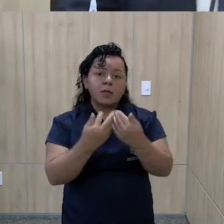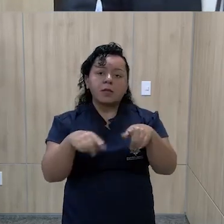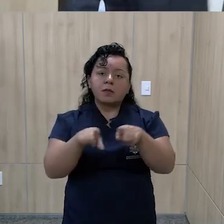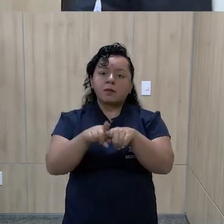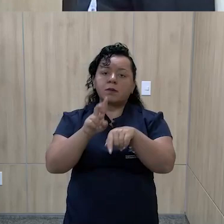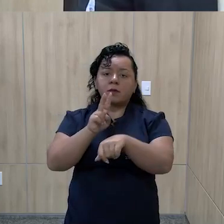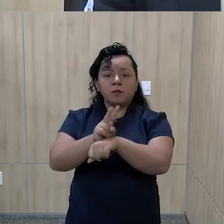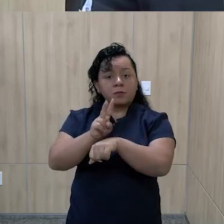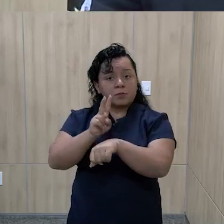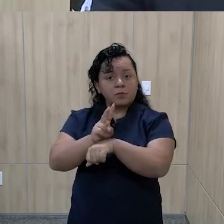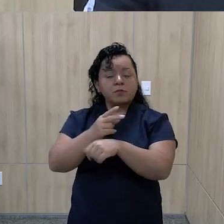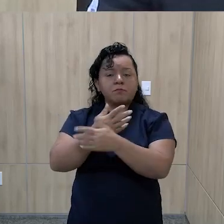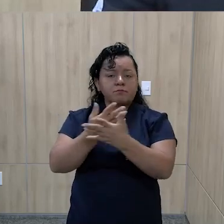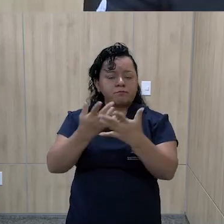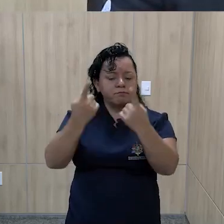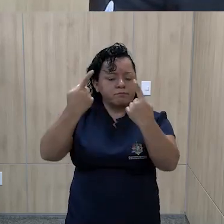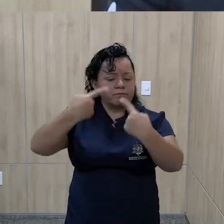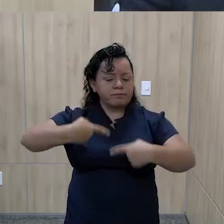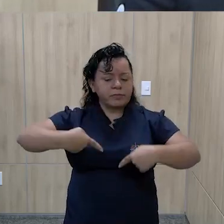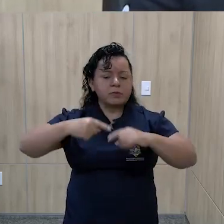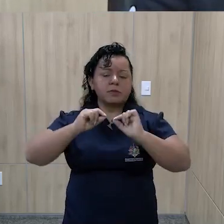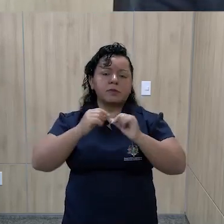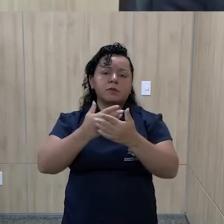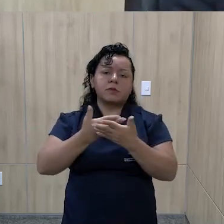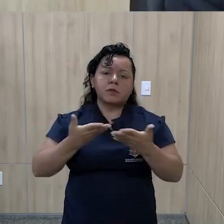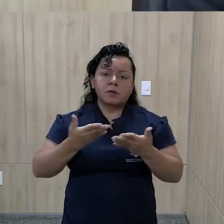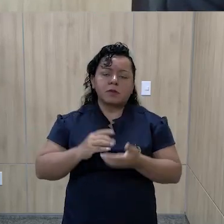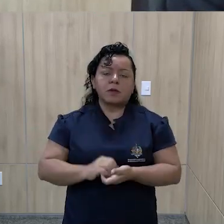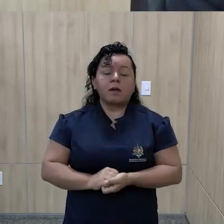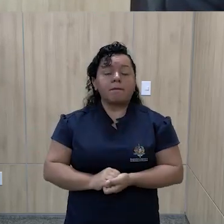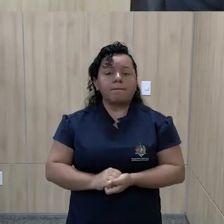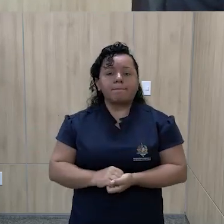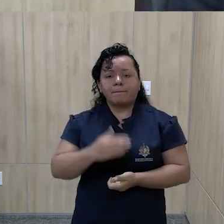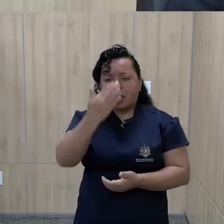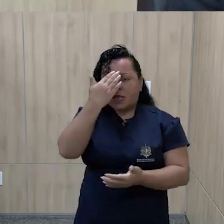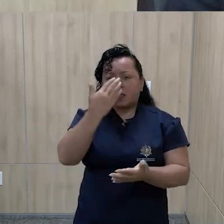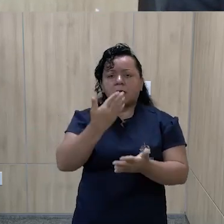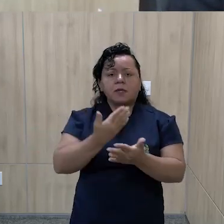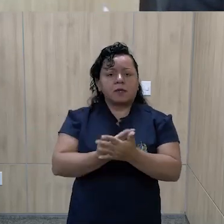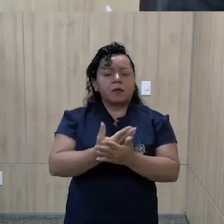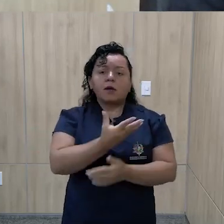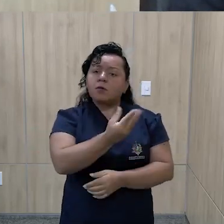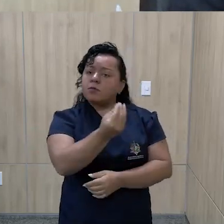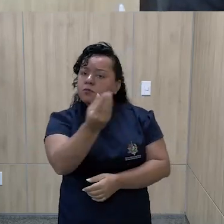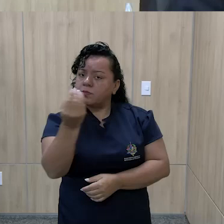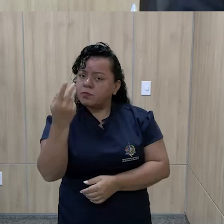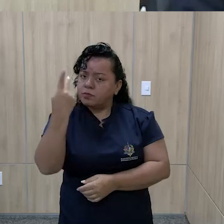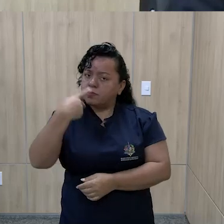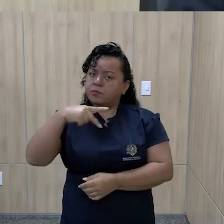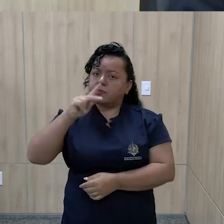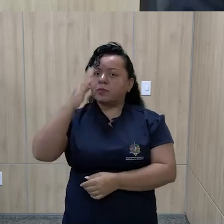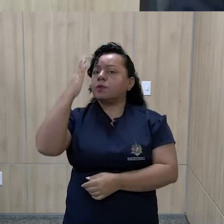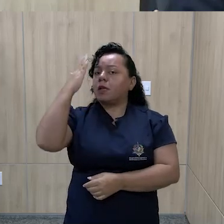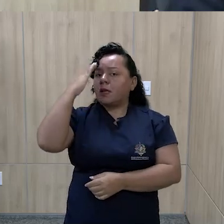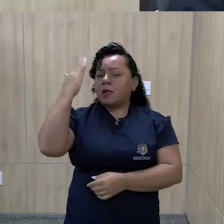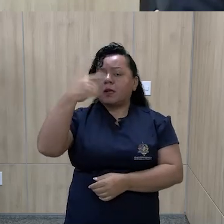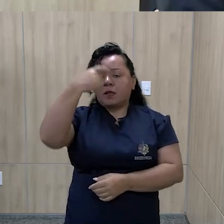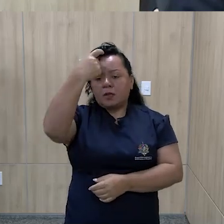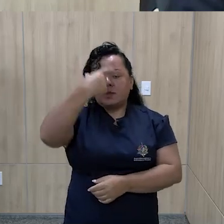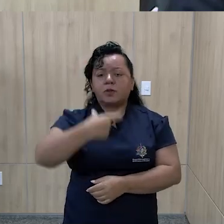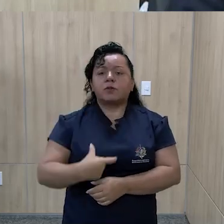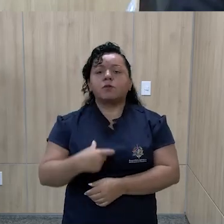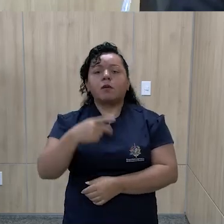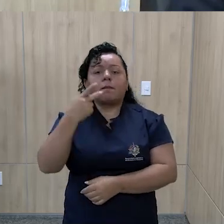das pessoas com este desafio bom acredito que muito dos Senhores sabem aqui